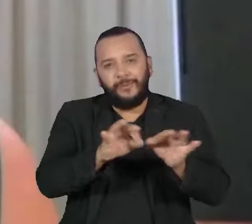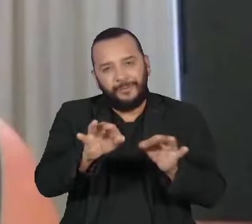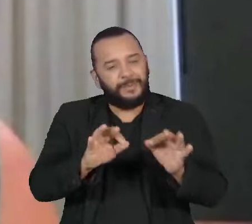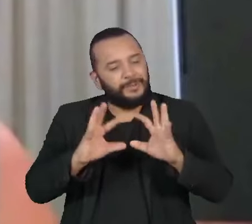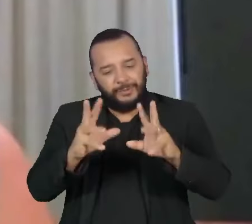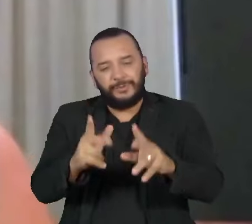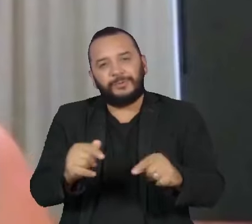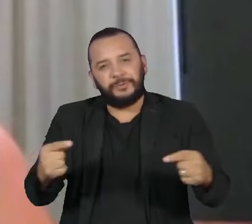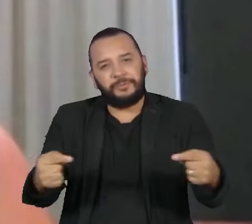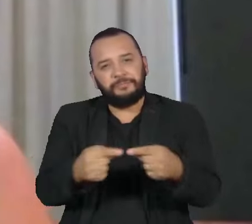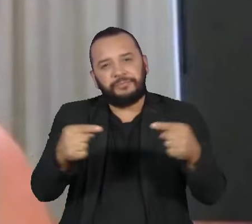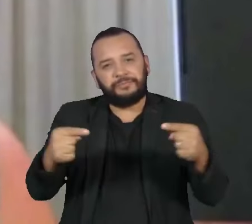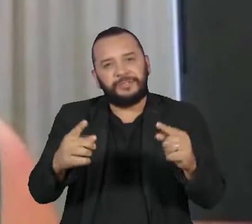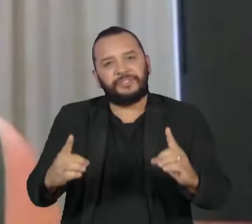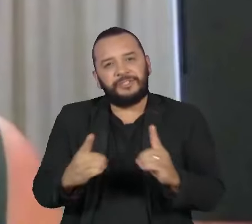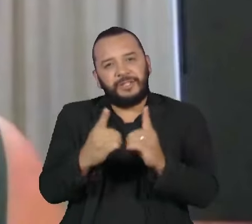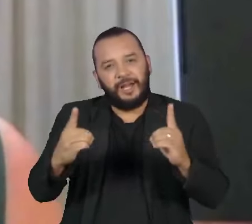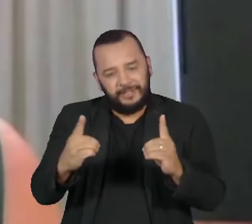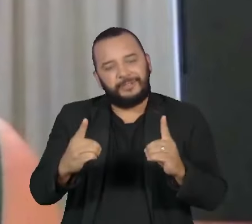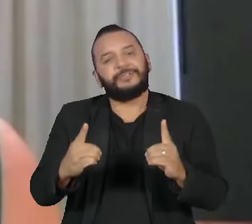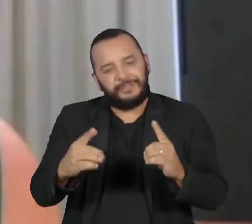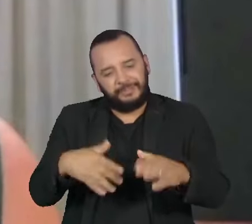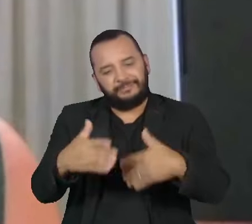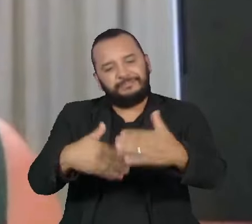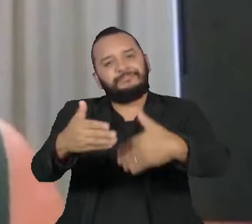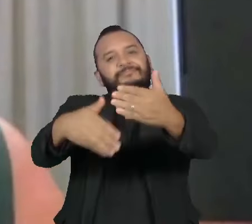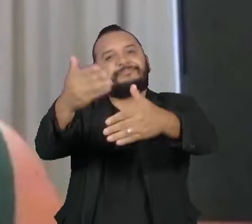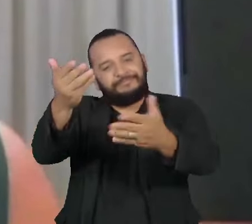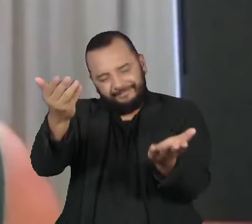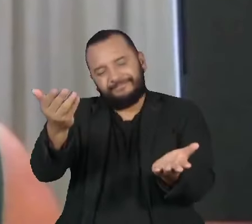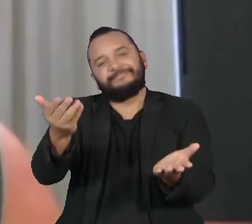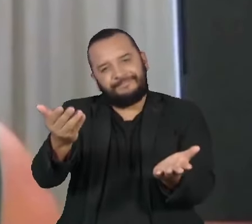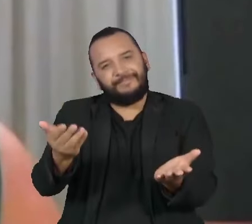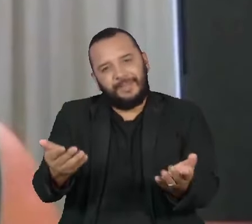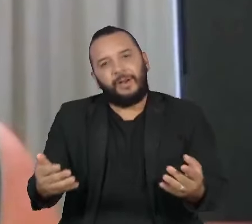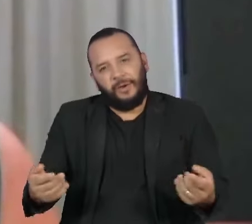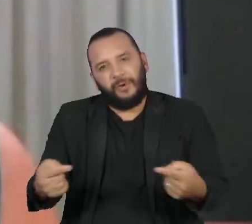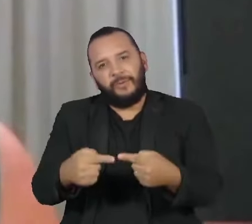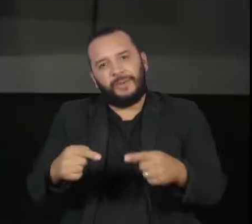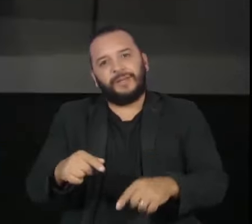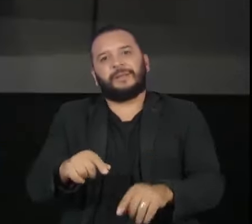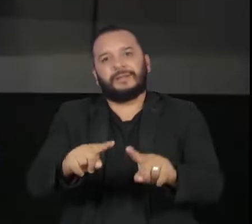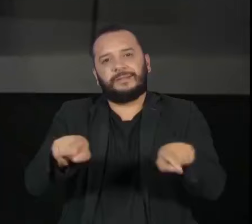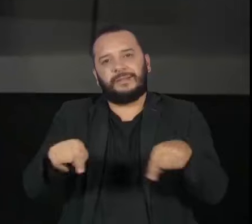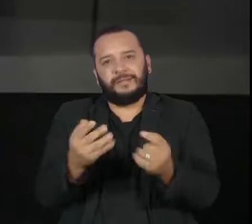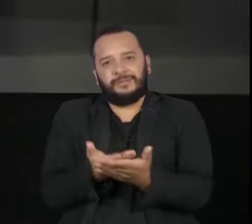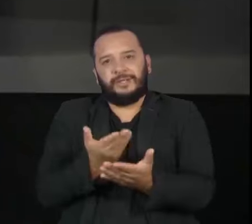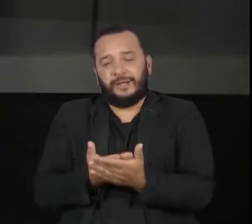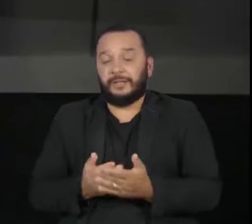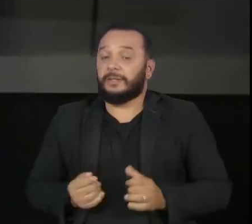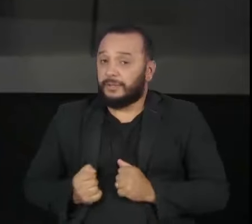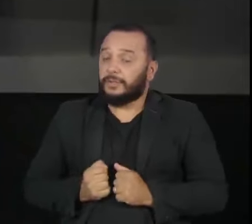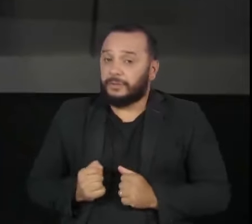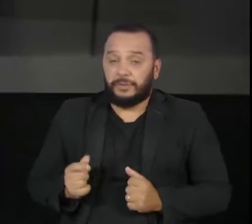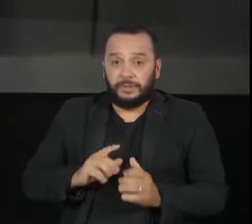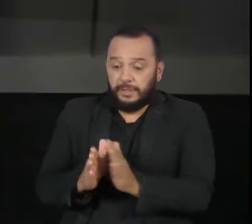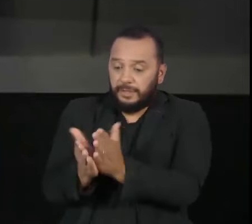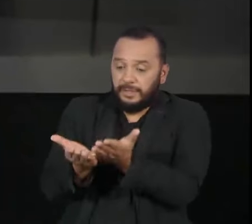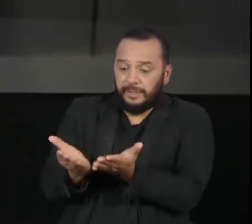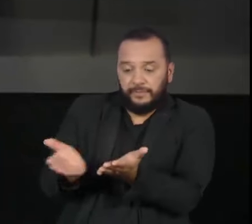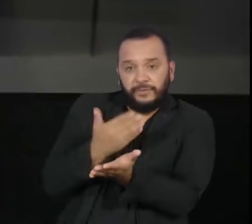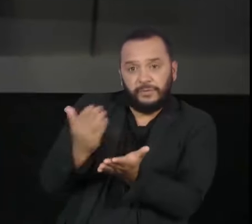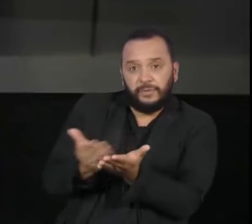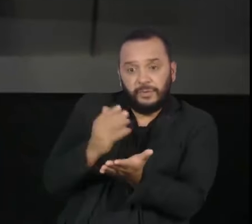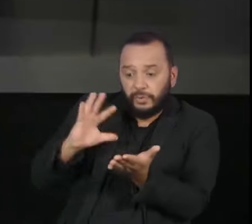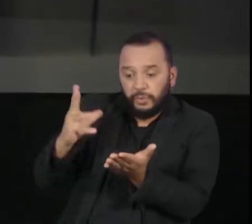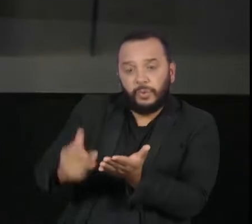para que a didática seja, então, implementada de uma forma adequada em sala de aula. Todo material que vai pela escola pública, ele